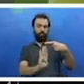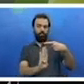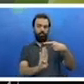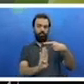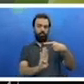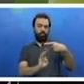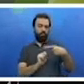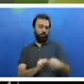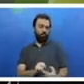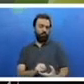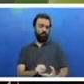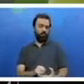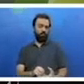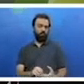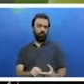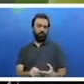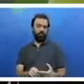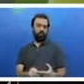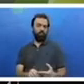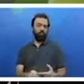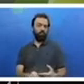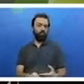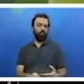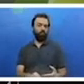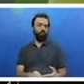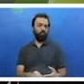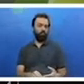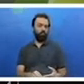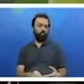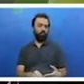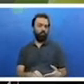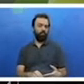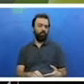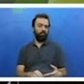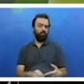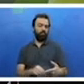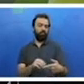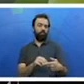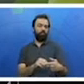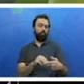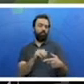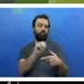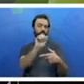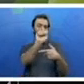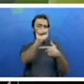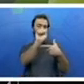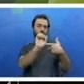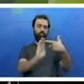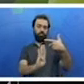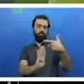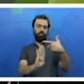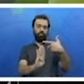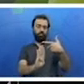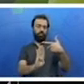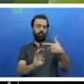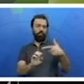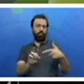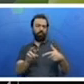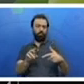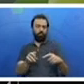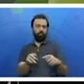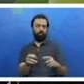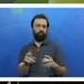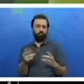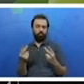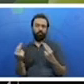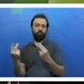dá, ok? Dividindo em cima pelo de baixo, vamos ter sempre o mesmo resultado. Isso aqui eu já vou